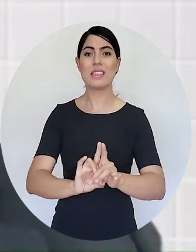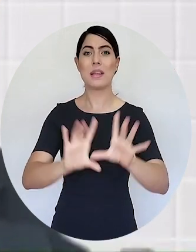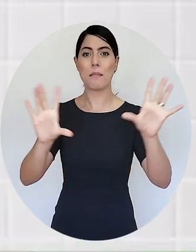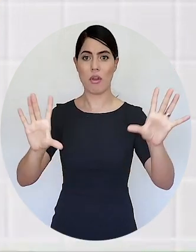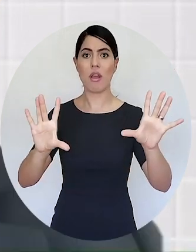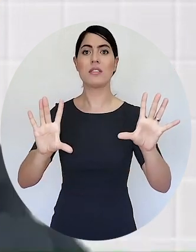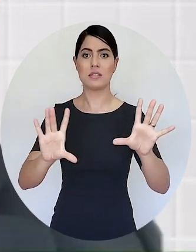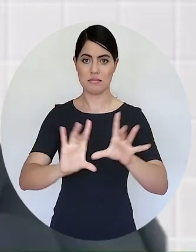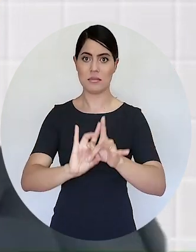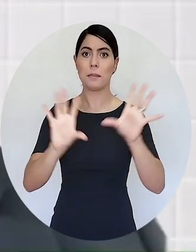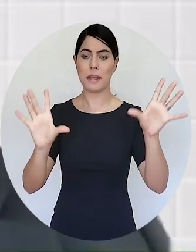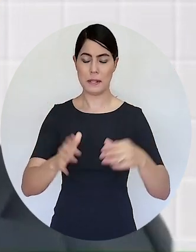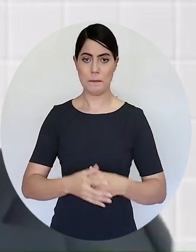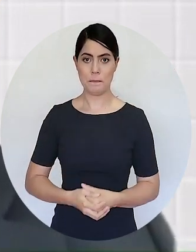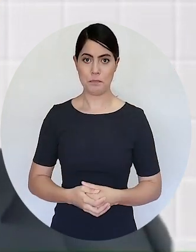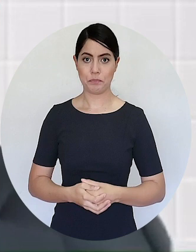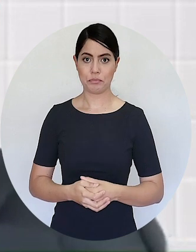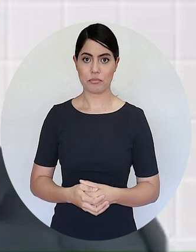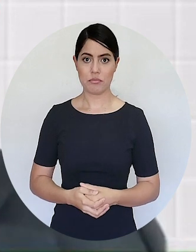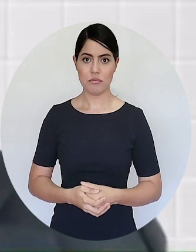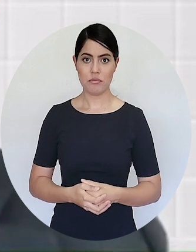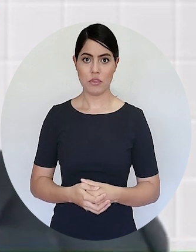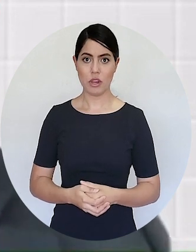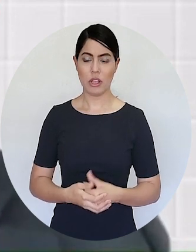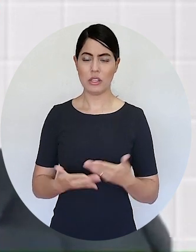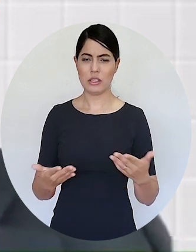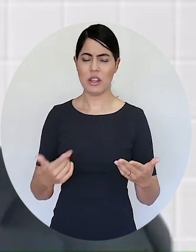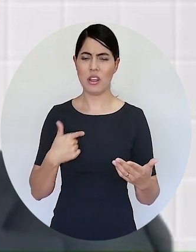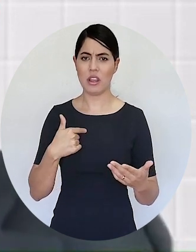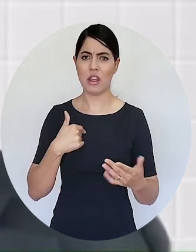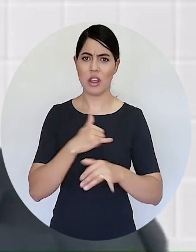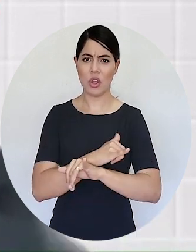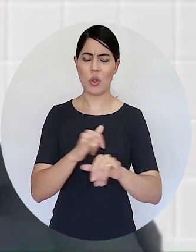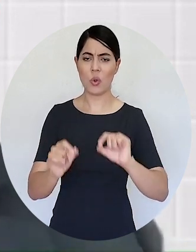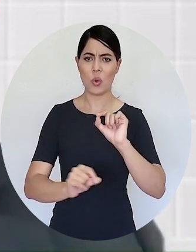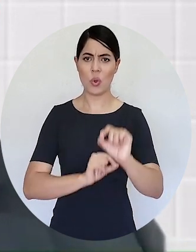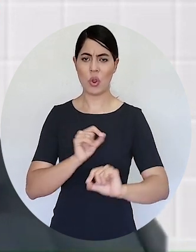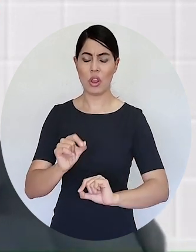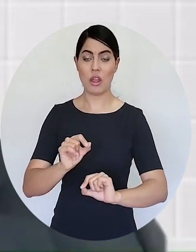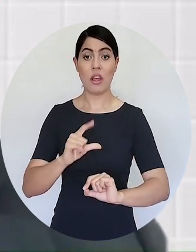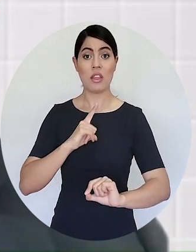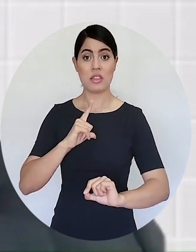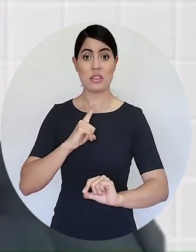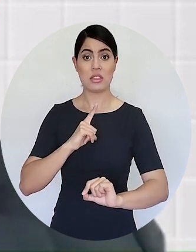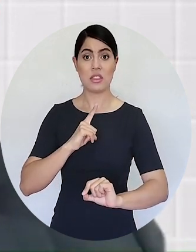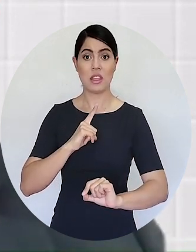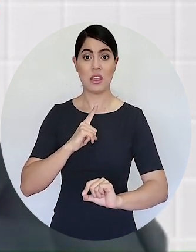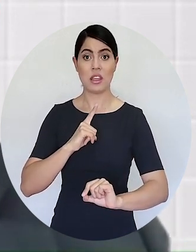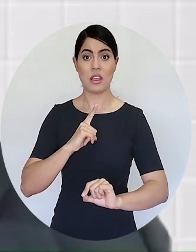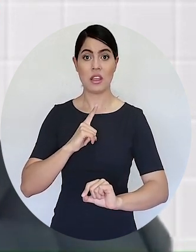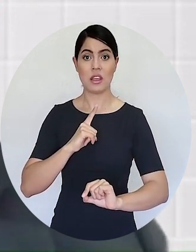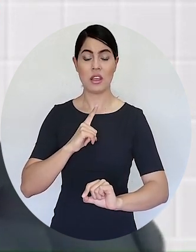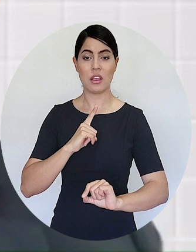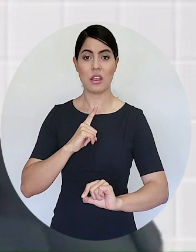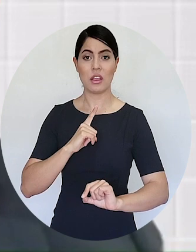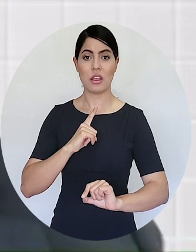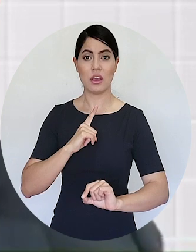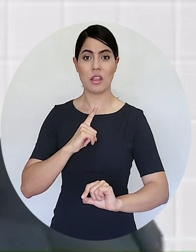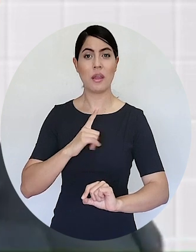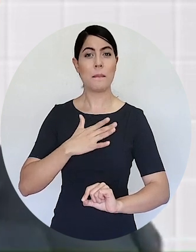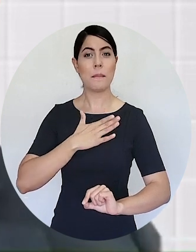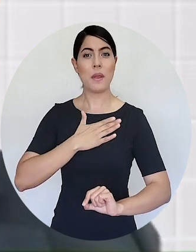liberdade e democracia. O primeiro deles, eu queria falar, o senhor brevemente disse sobre um livro e um autor que eu sou